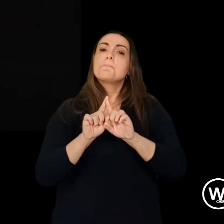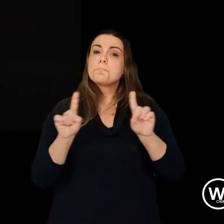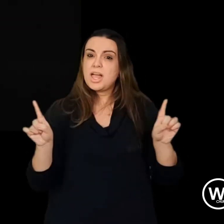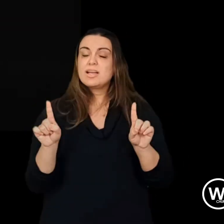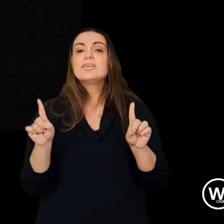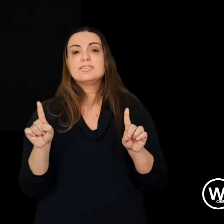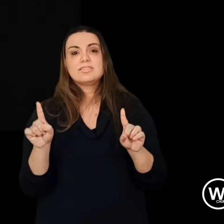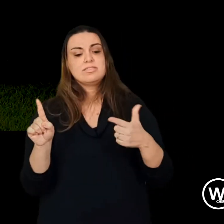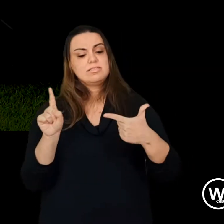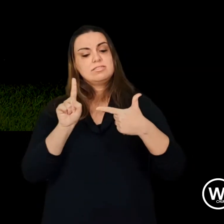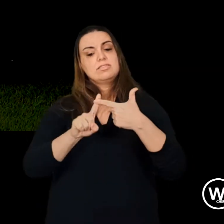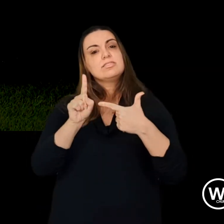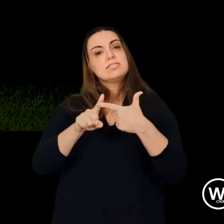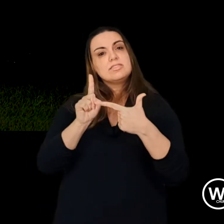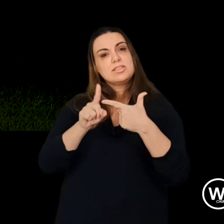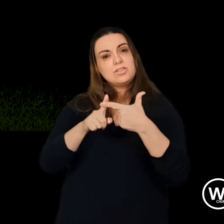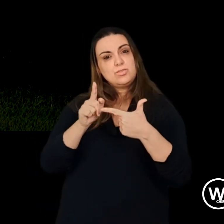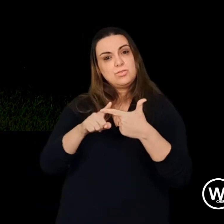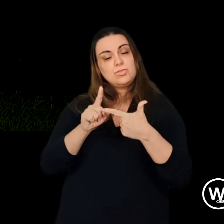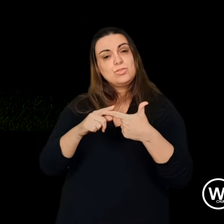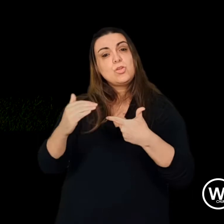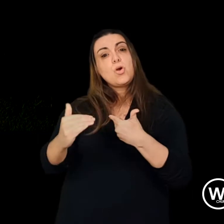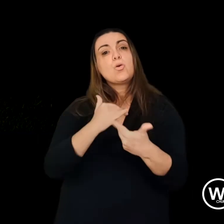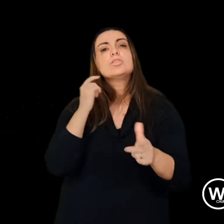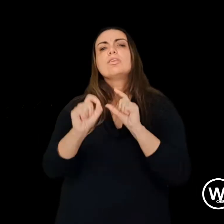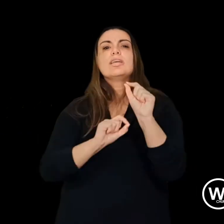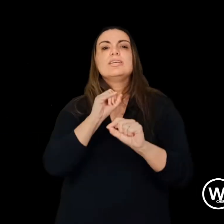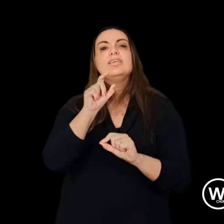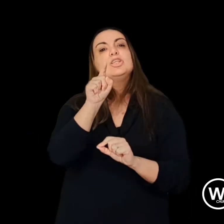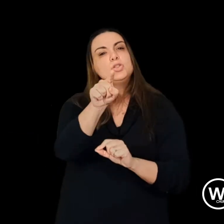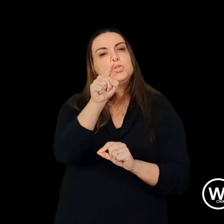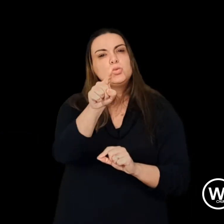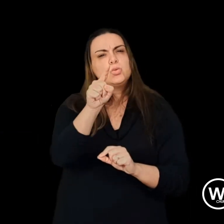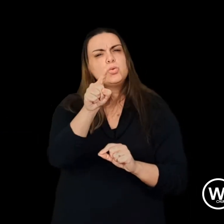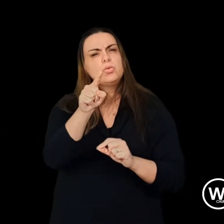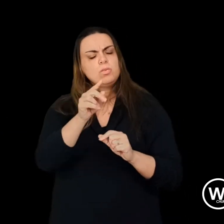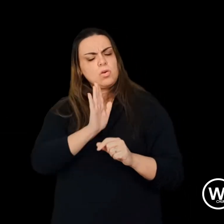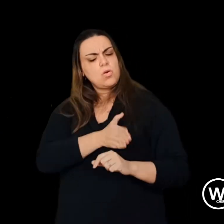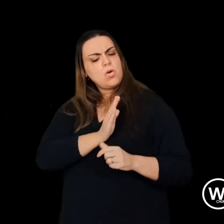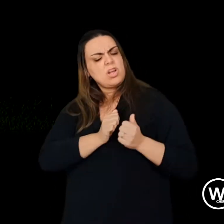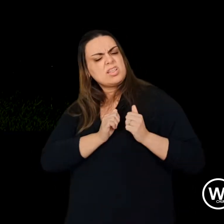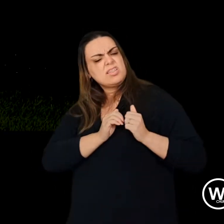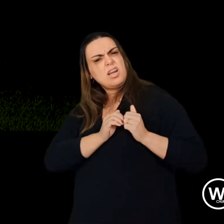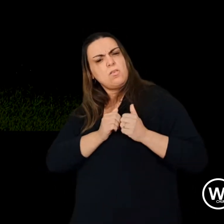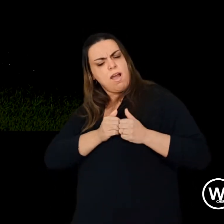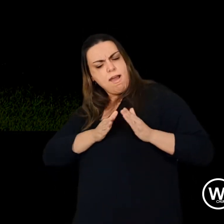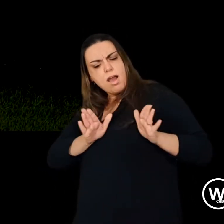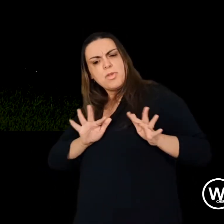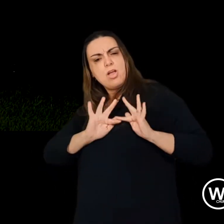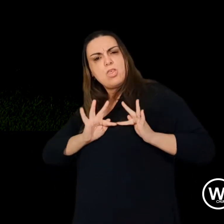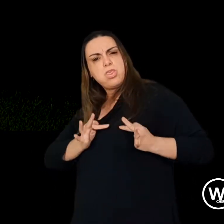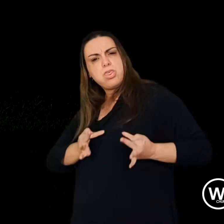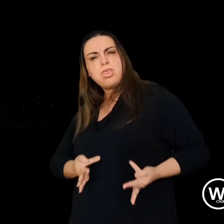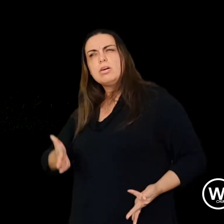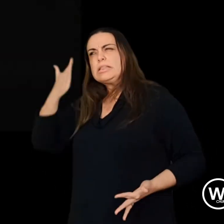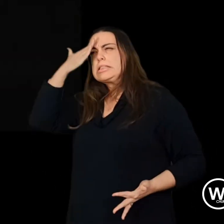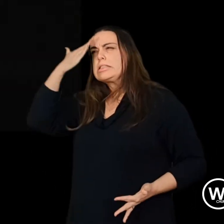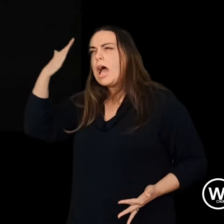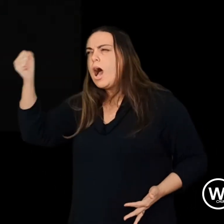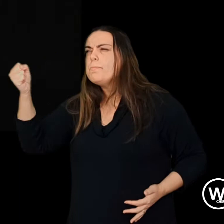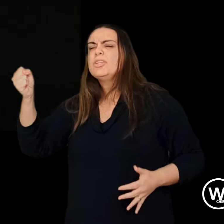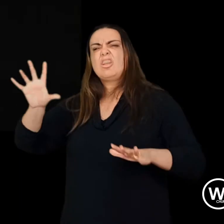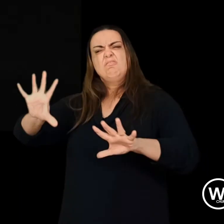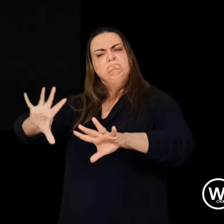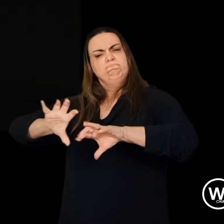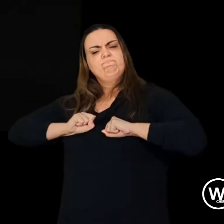vai nos dar um segundo conselho. Se der ouvidos à sabedoria e inclinar o coração para o discernimento, se procurar a sabedoria